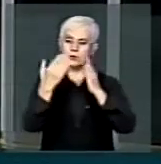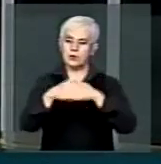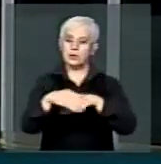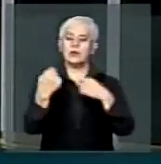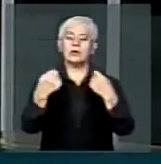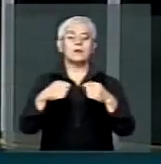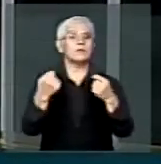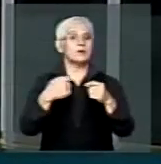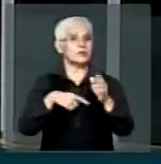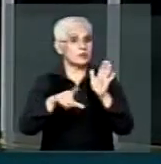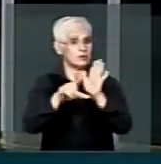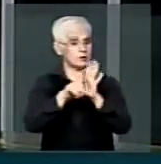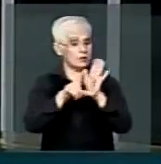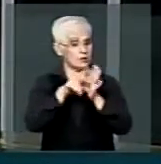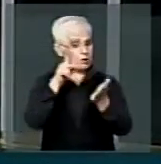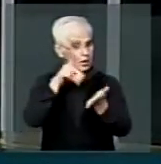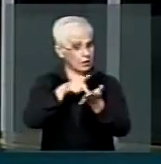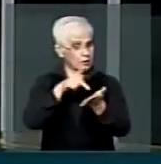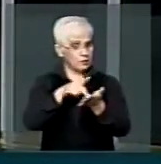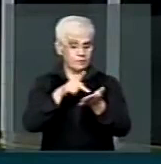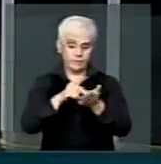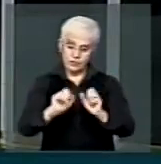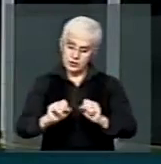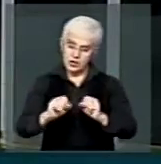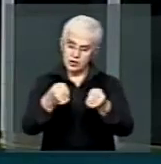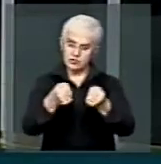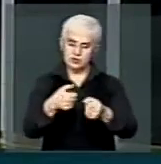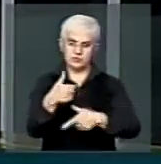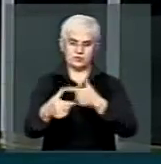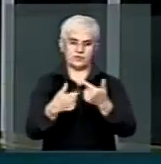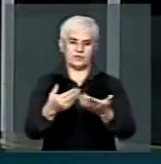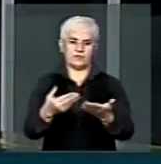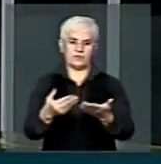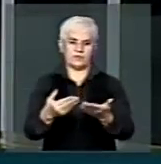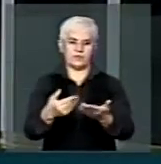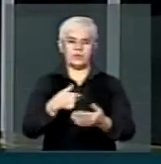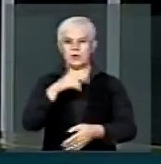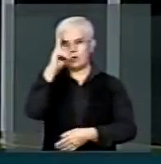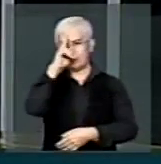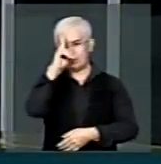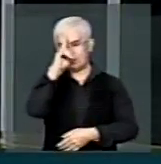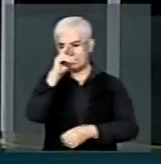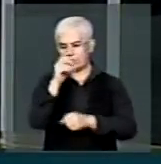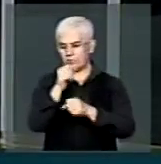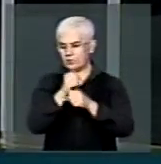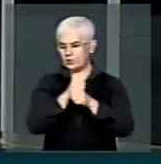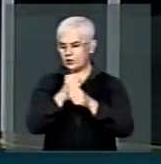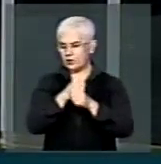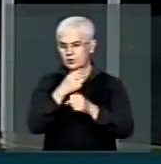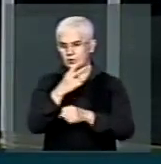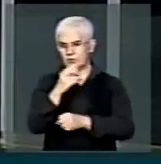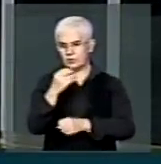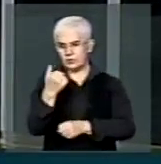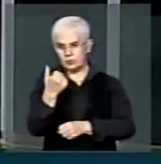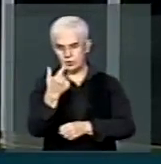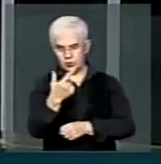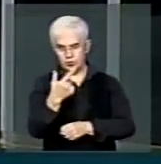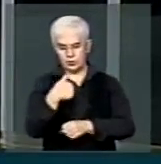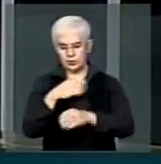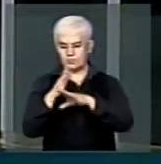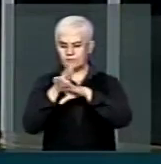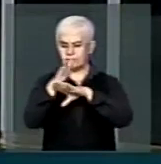colocar essas leis efetivamente em prática. Lembro que, ao longo de 2012,